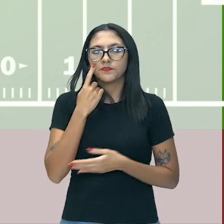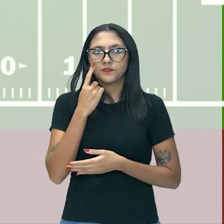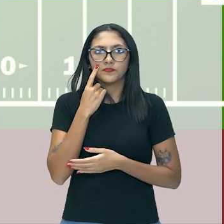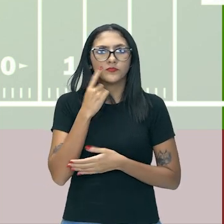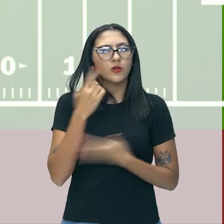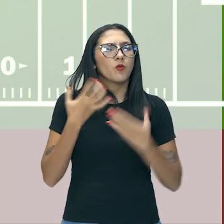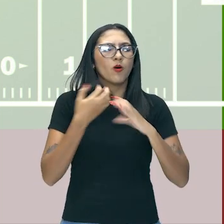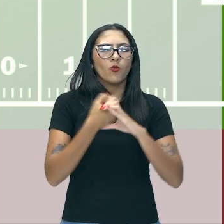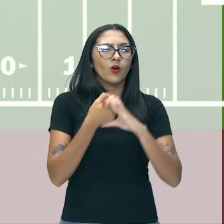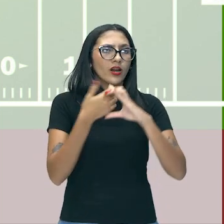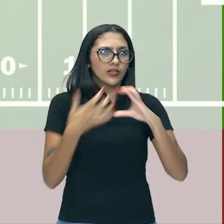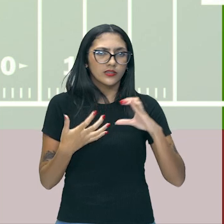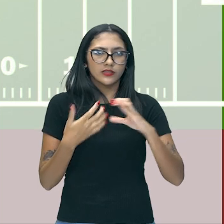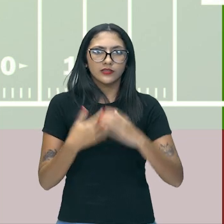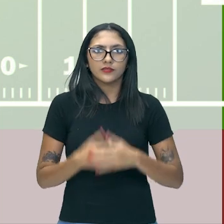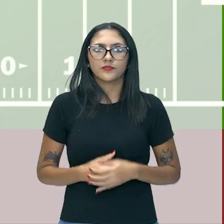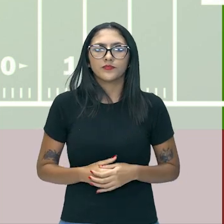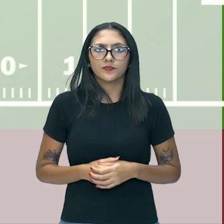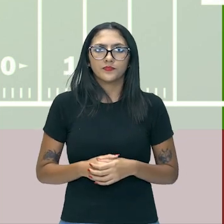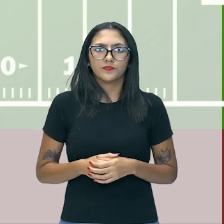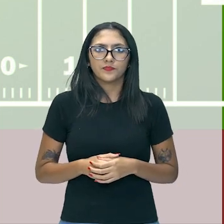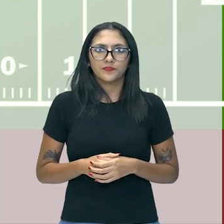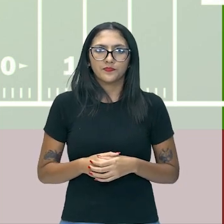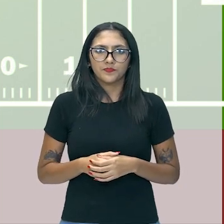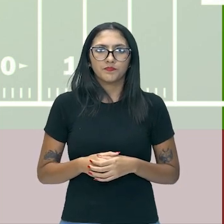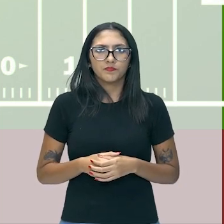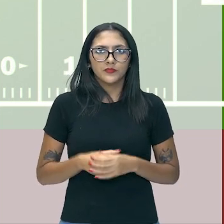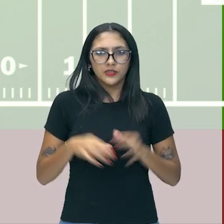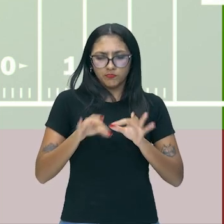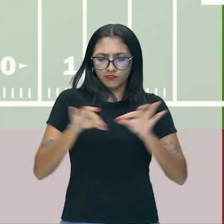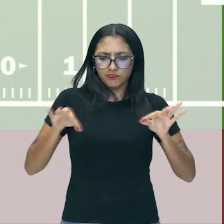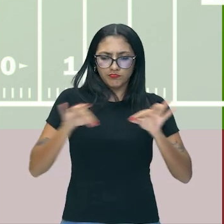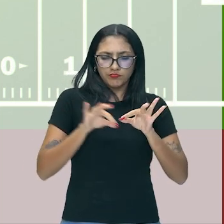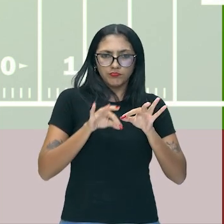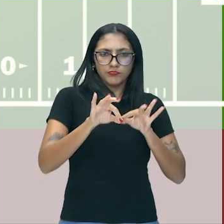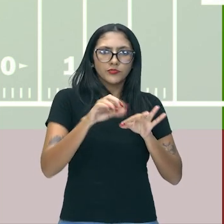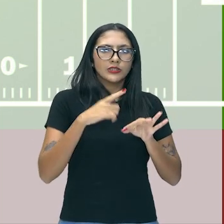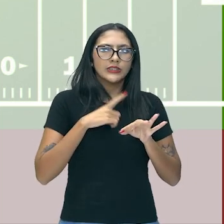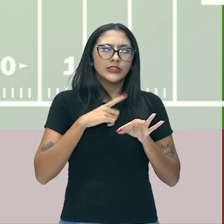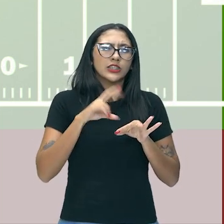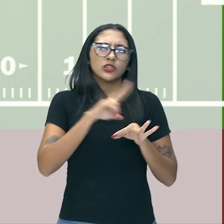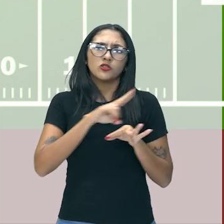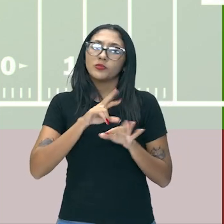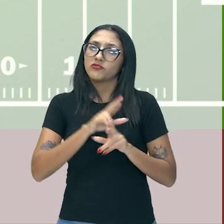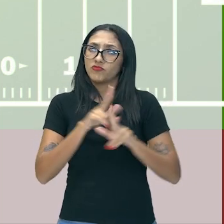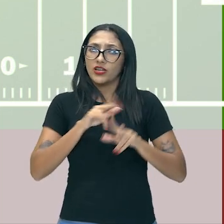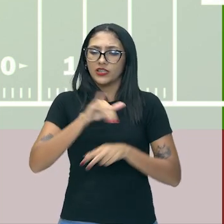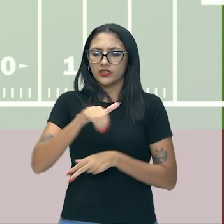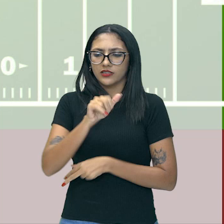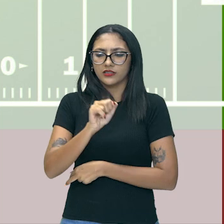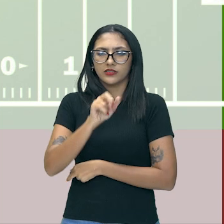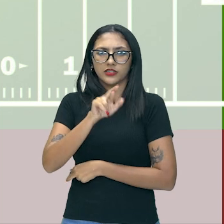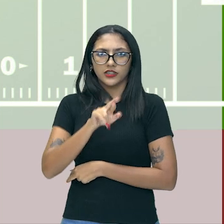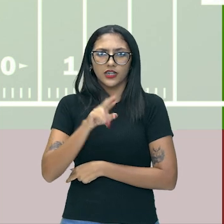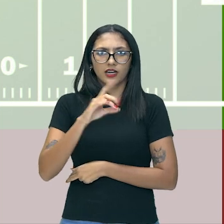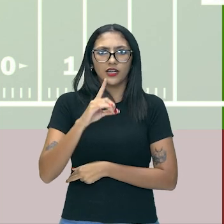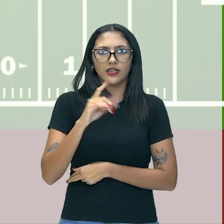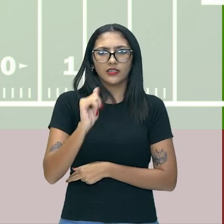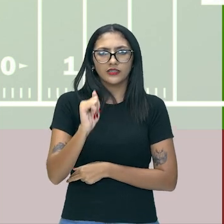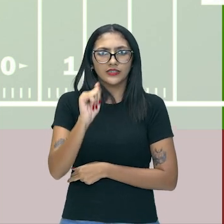essas características. As dimensões, elas são dadas em jardas. Então, em